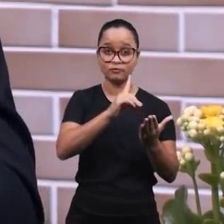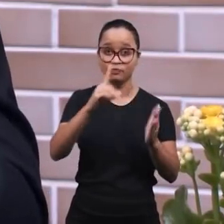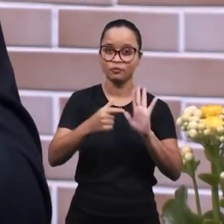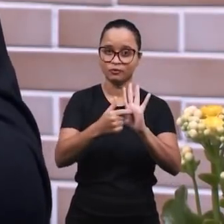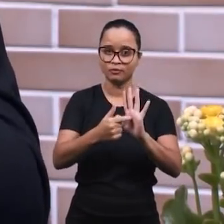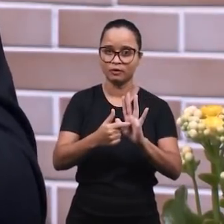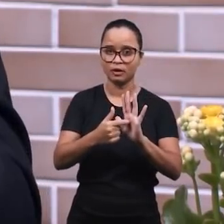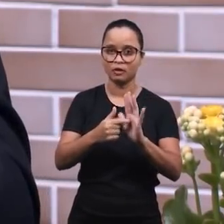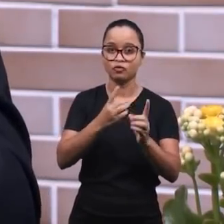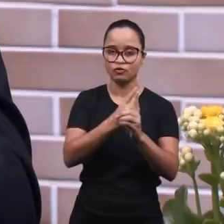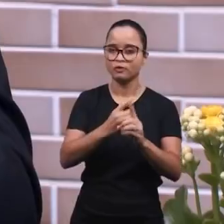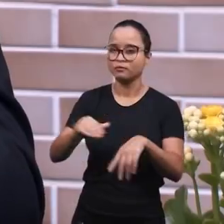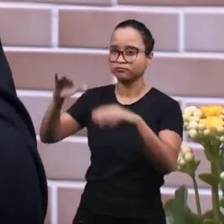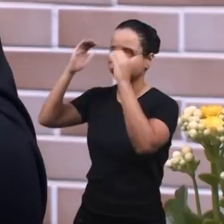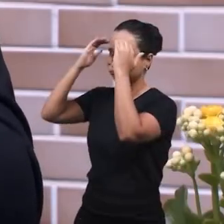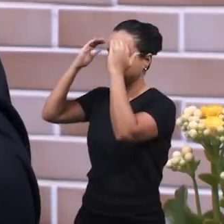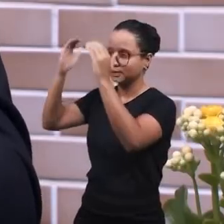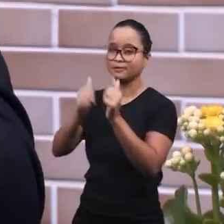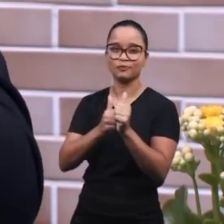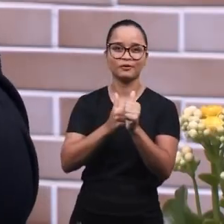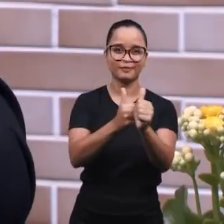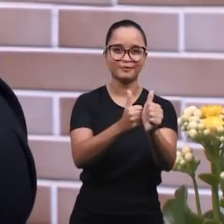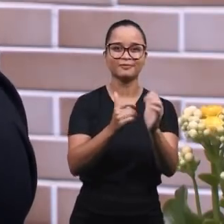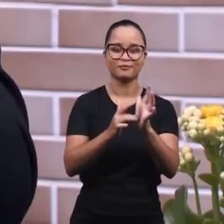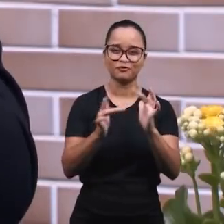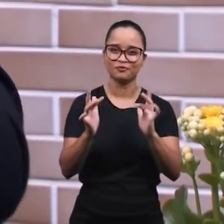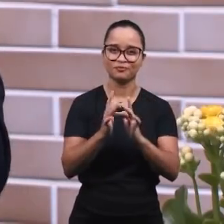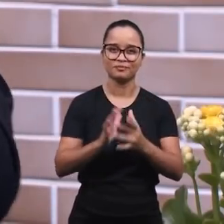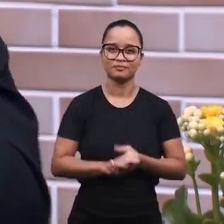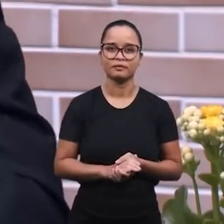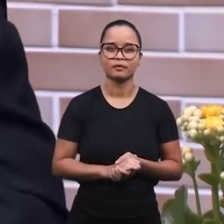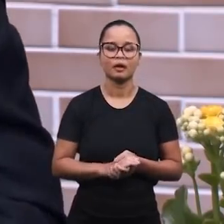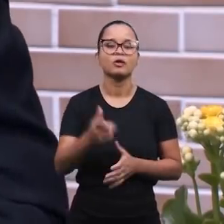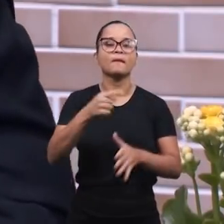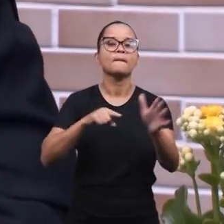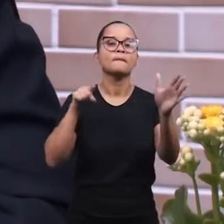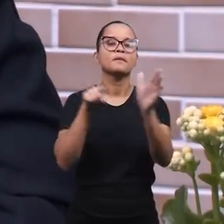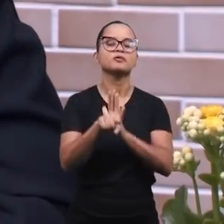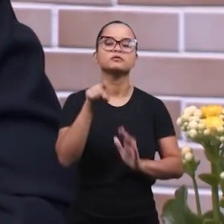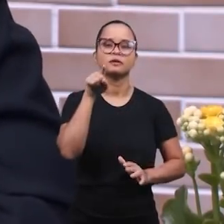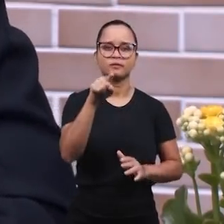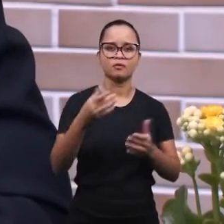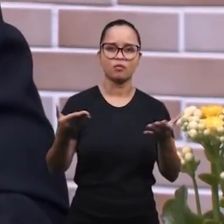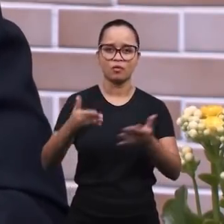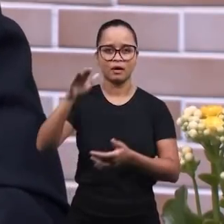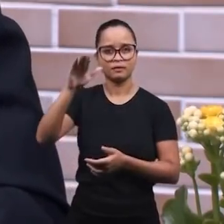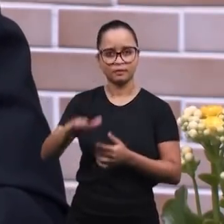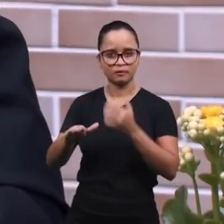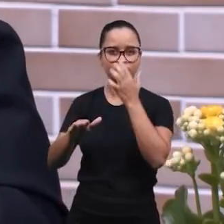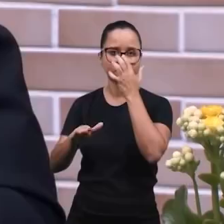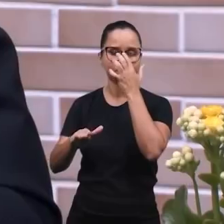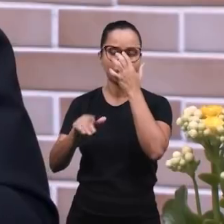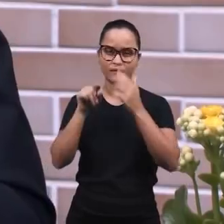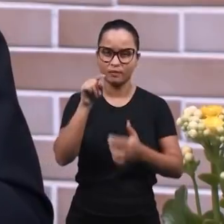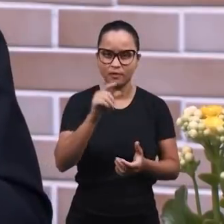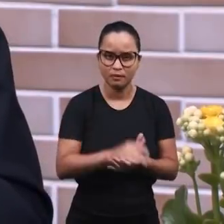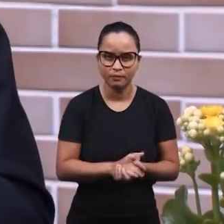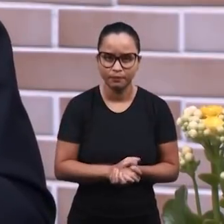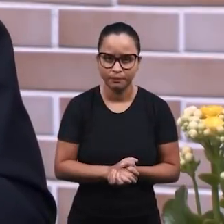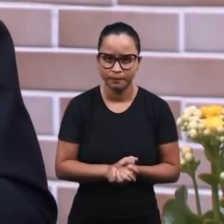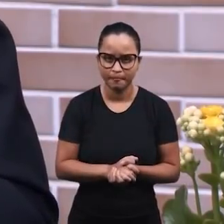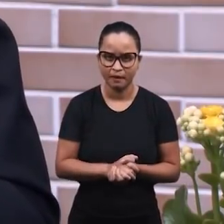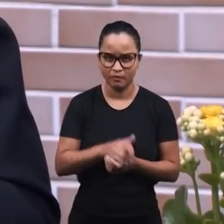os discípulos obedeceram. Os discípulos o seguiram. Eu quero fazer uma pergunta para você nessa tarde. Você é